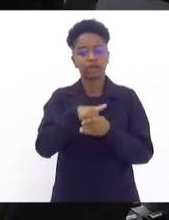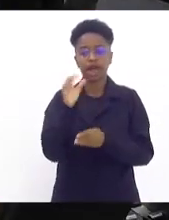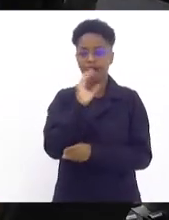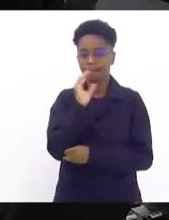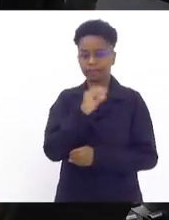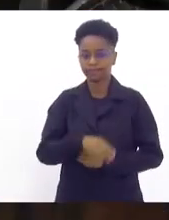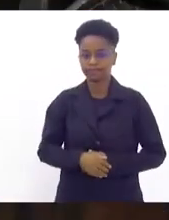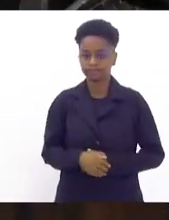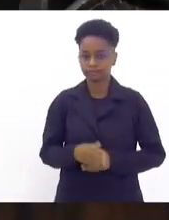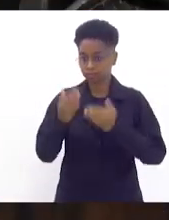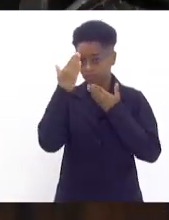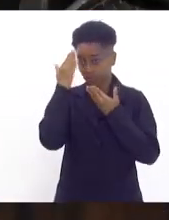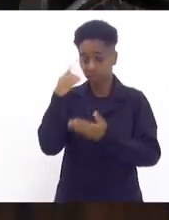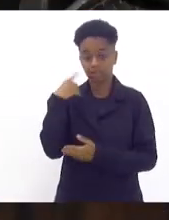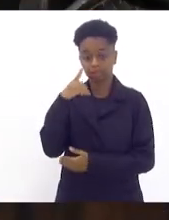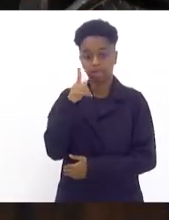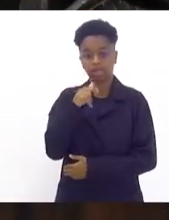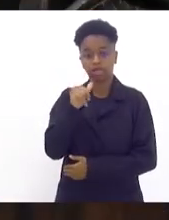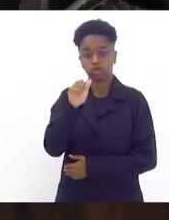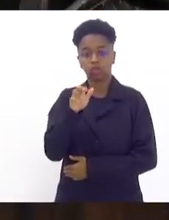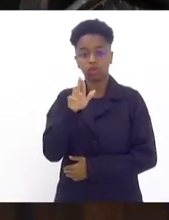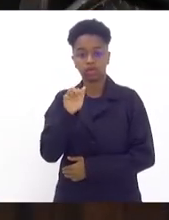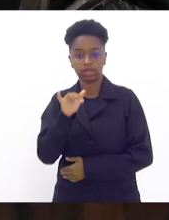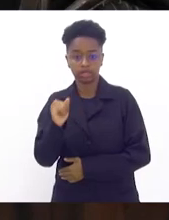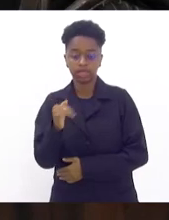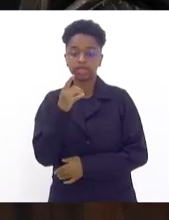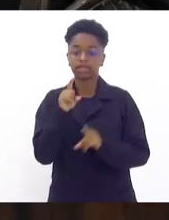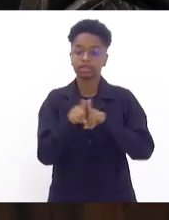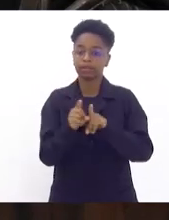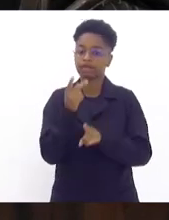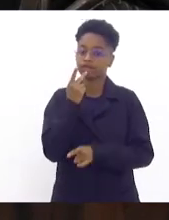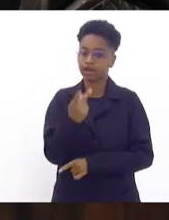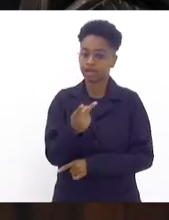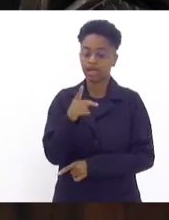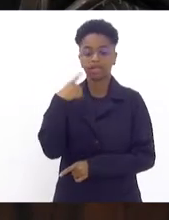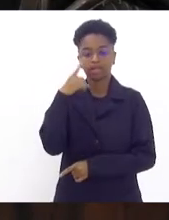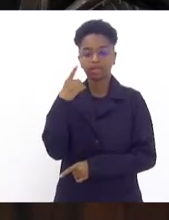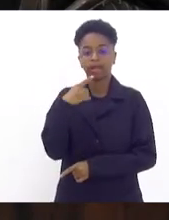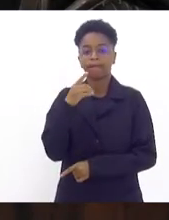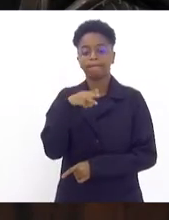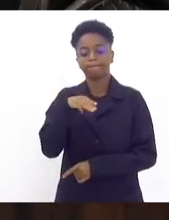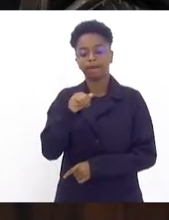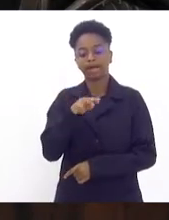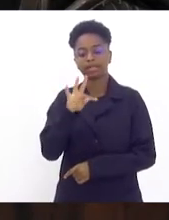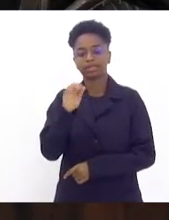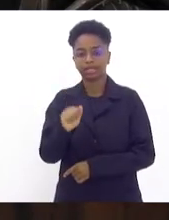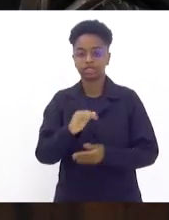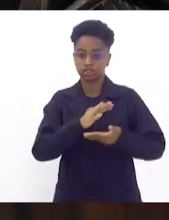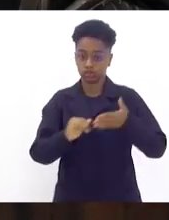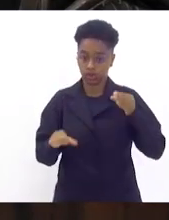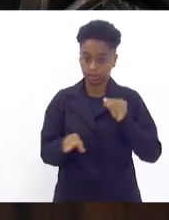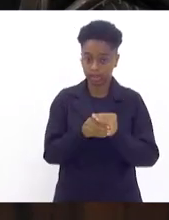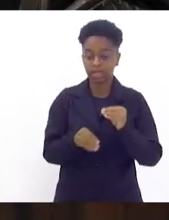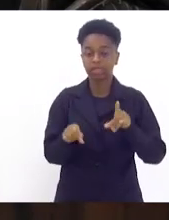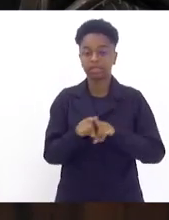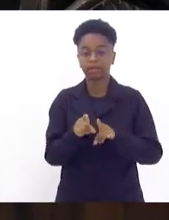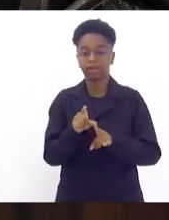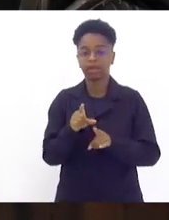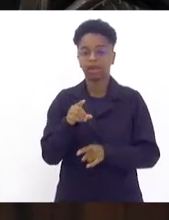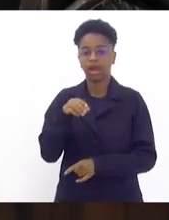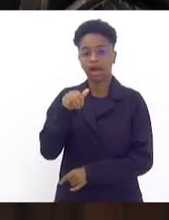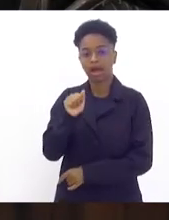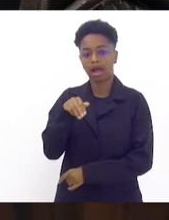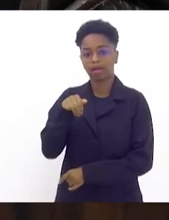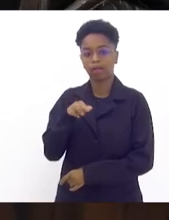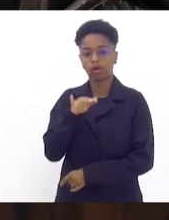Queria agradecer ao nobre deputado Yuri, dizer que a deputada Marta Rocha tirou as emendas, o deputado Rodrigo Amorim. Vamos tentar, ainda no